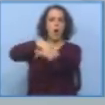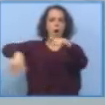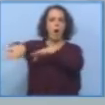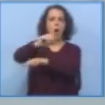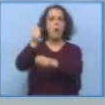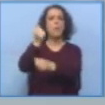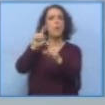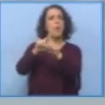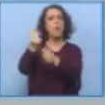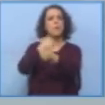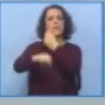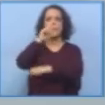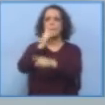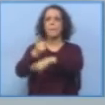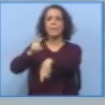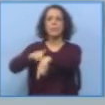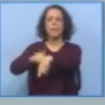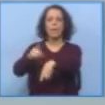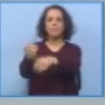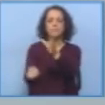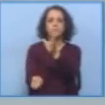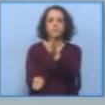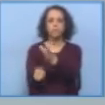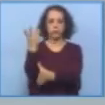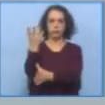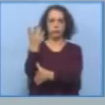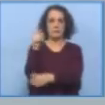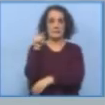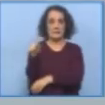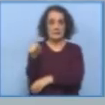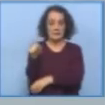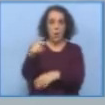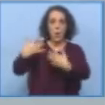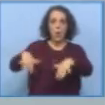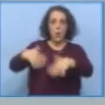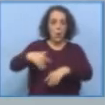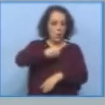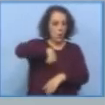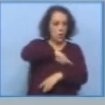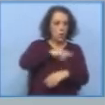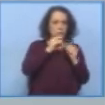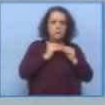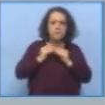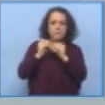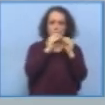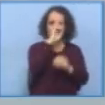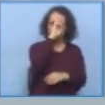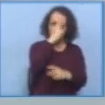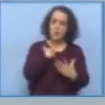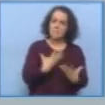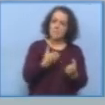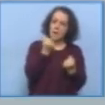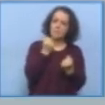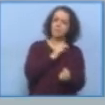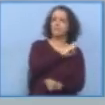este acontecimento extraordinário e, portanto, empenhámos todos os esforços para nele participarmos